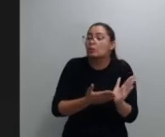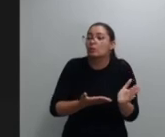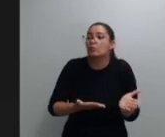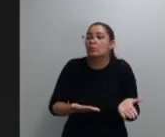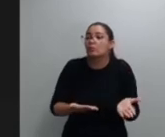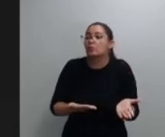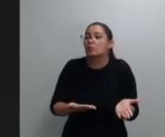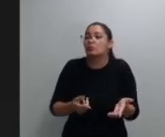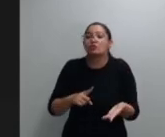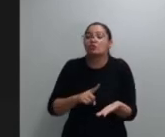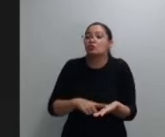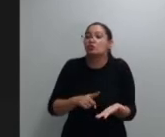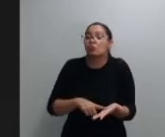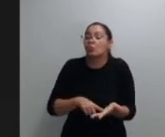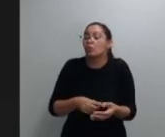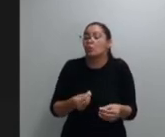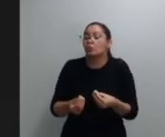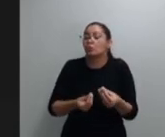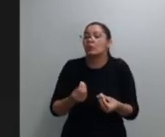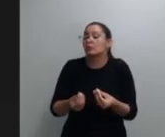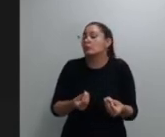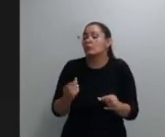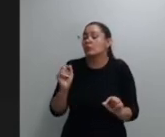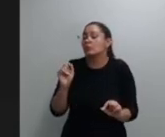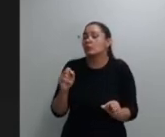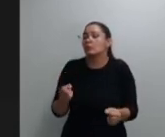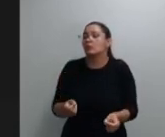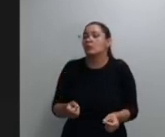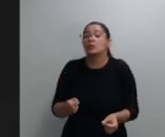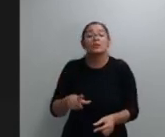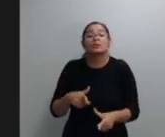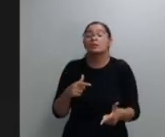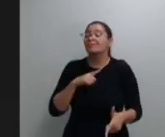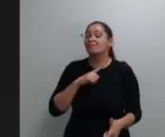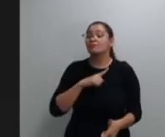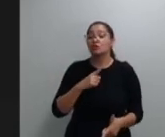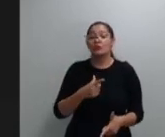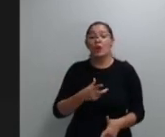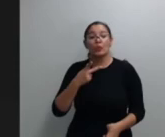acordo de vontades e se não houver estatura de contrato for só verbal